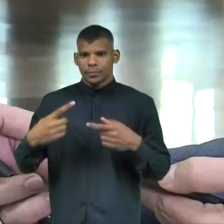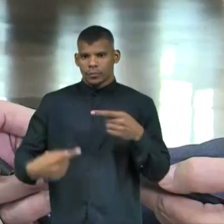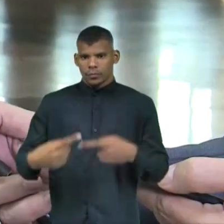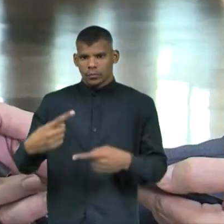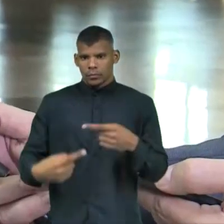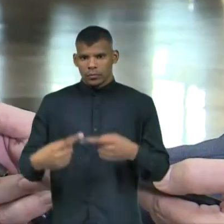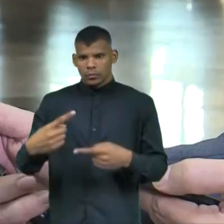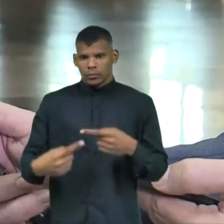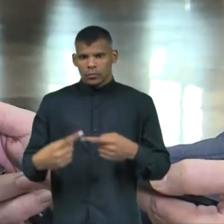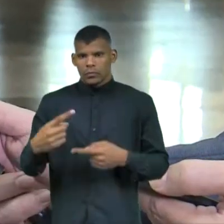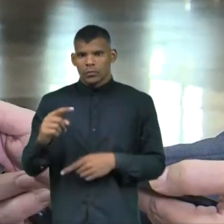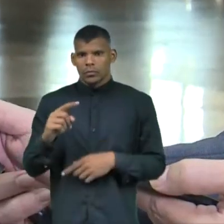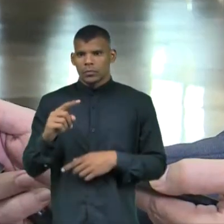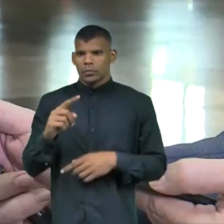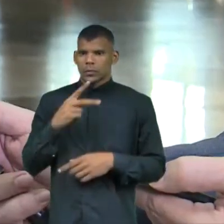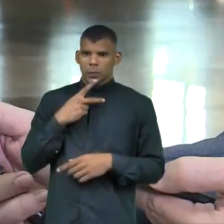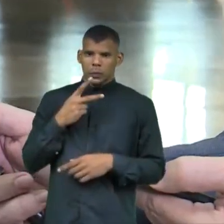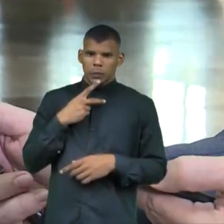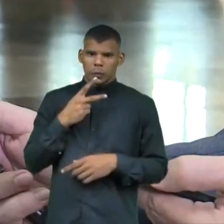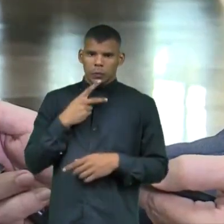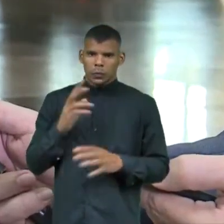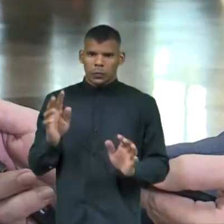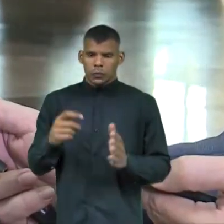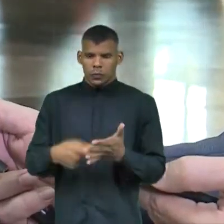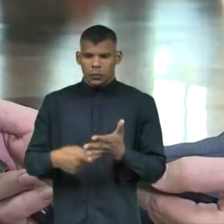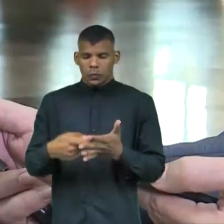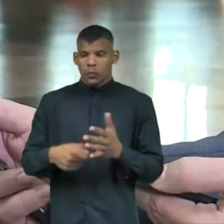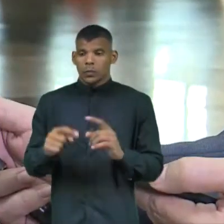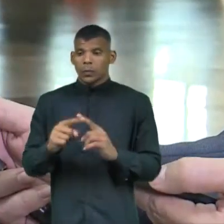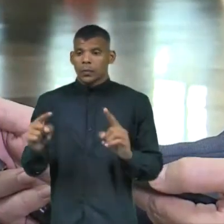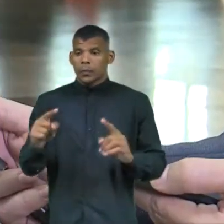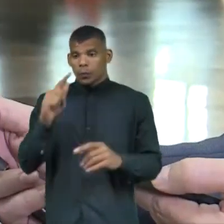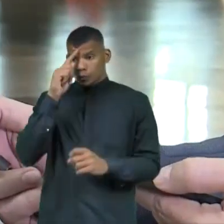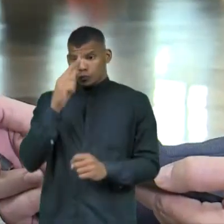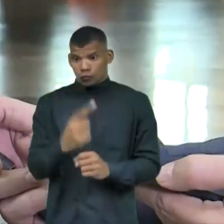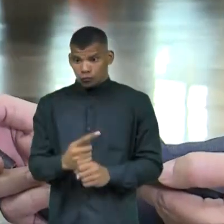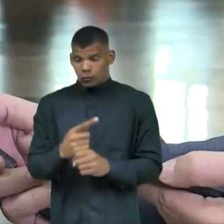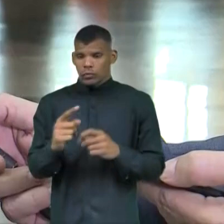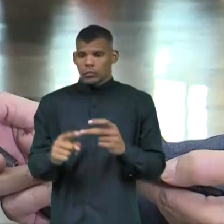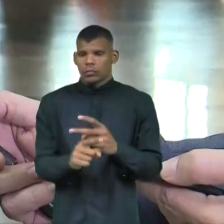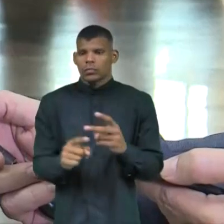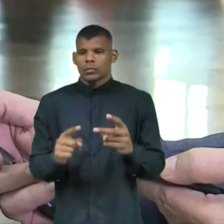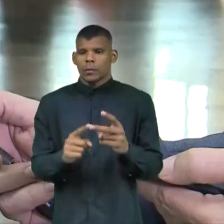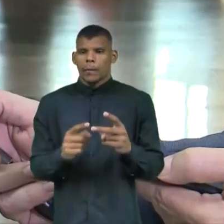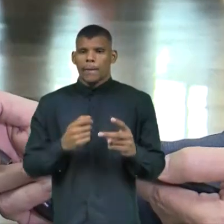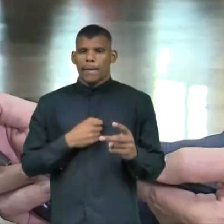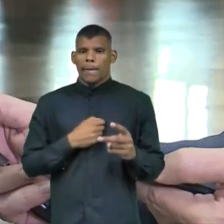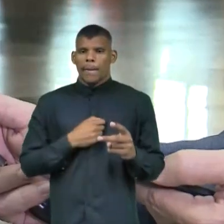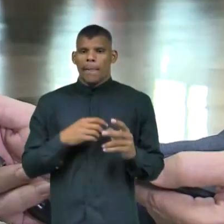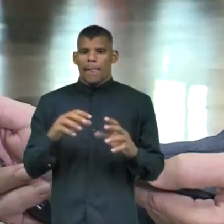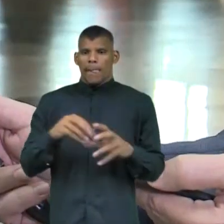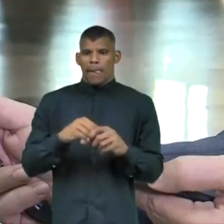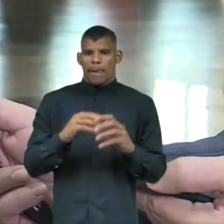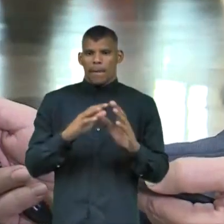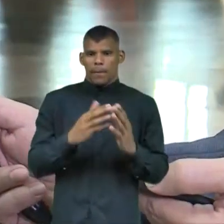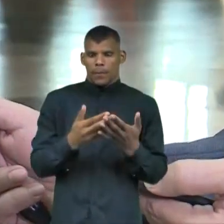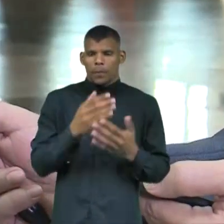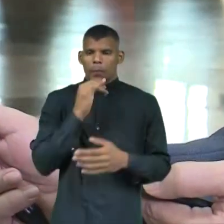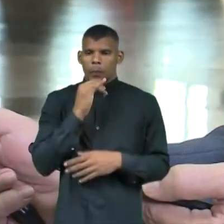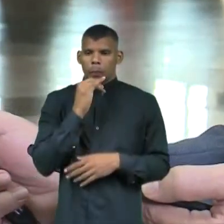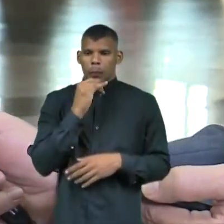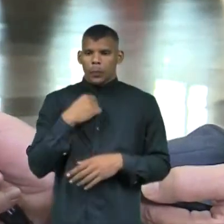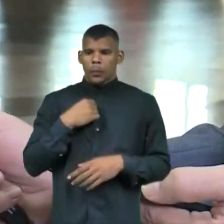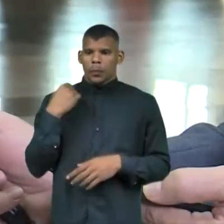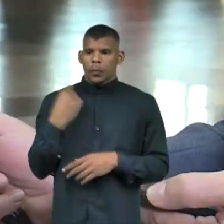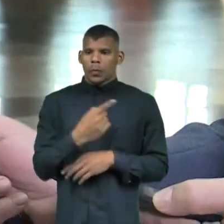questão partidária da luta política, mas a questão administrativa, dentro da escola, por exemplo, no